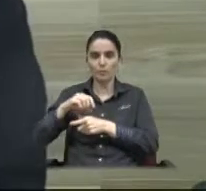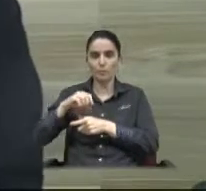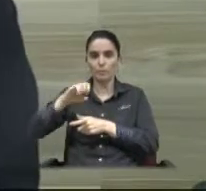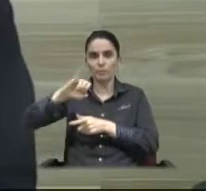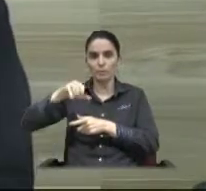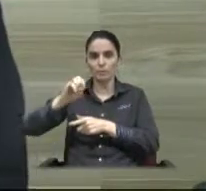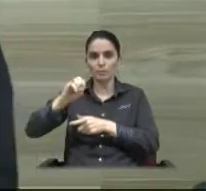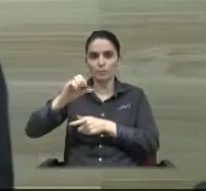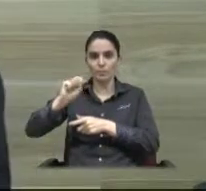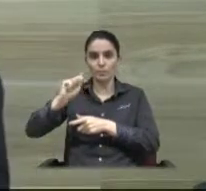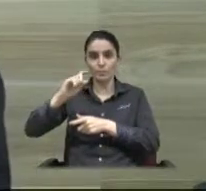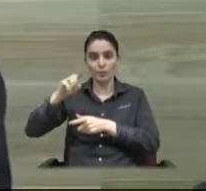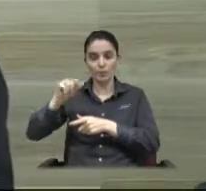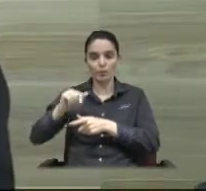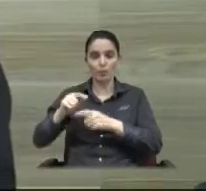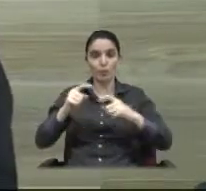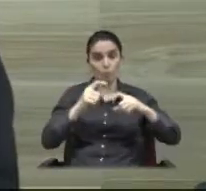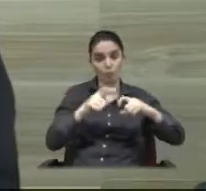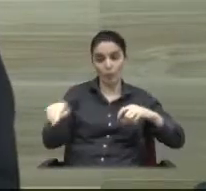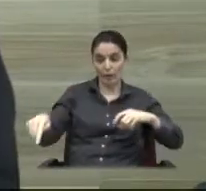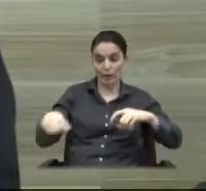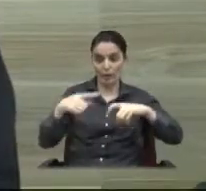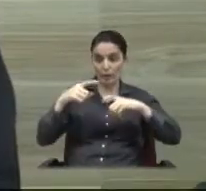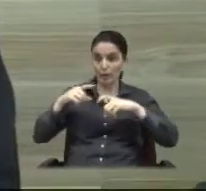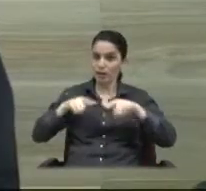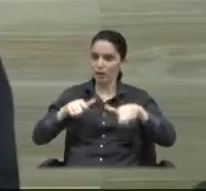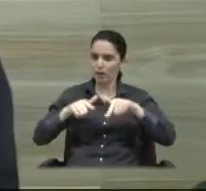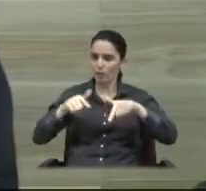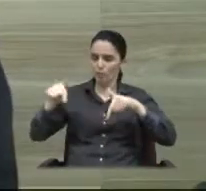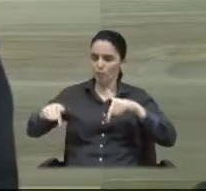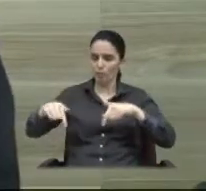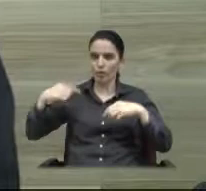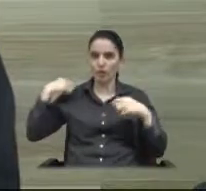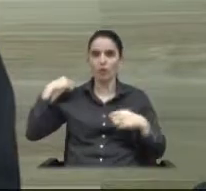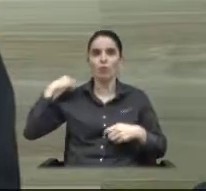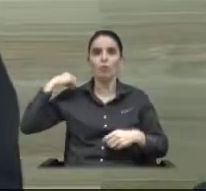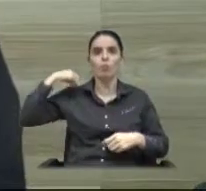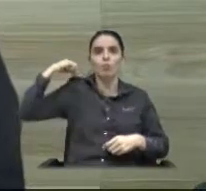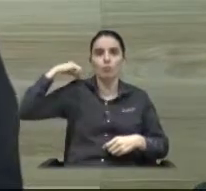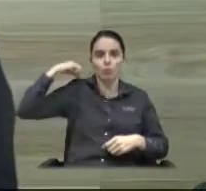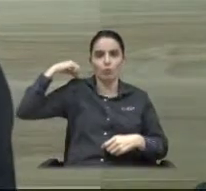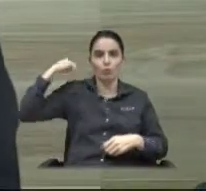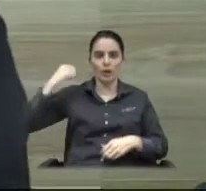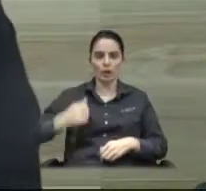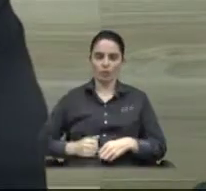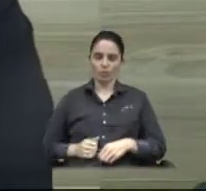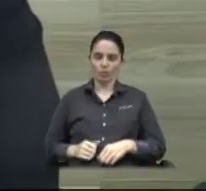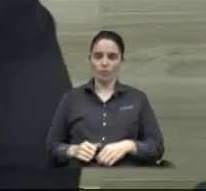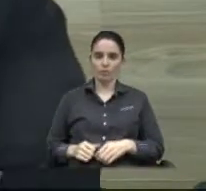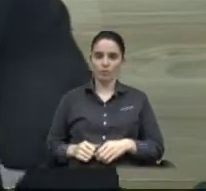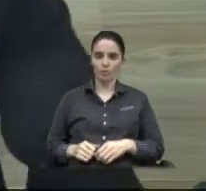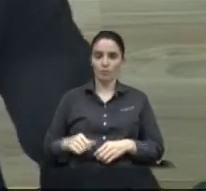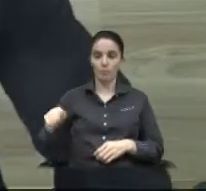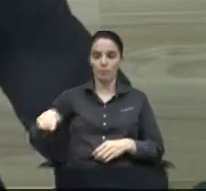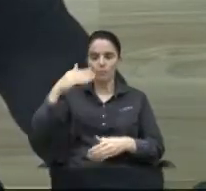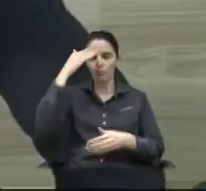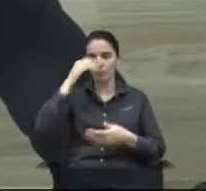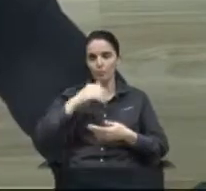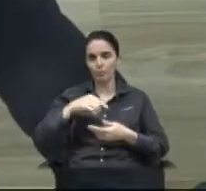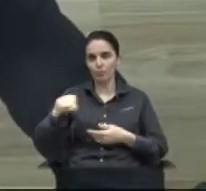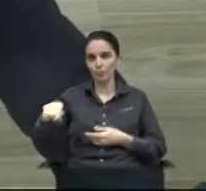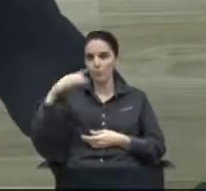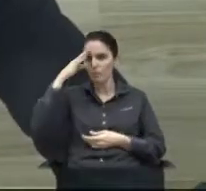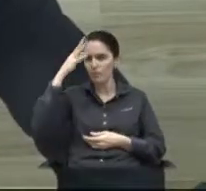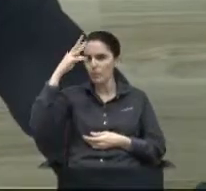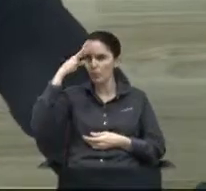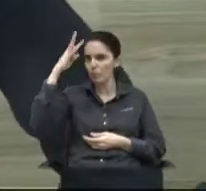voluntário prestado lá. Ele é tão grato ao que lhe foi oferecido e acreditado, porque você imagina uma